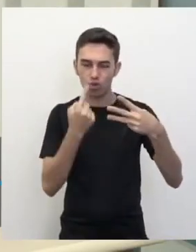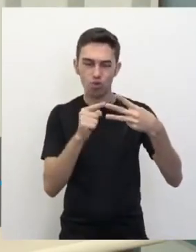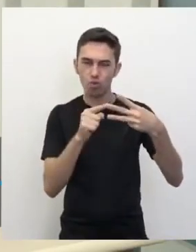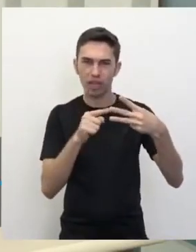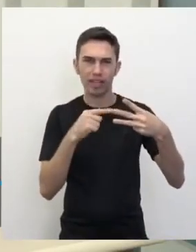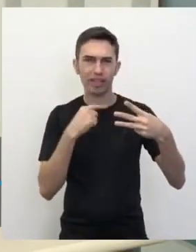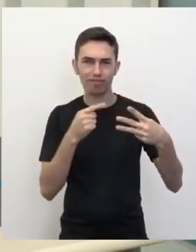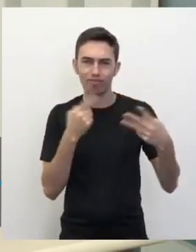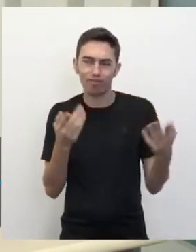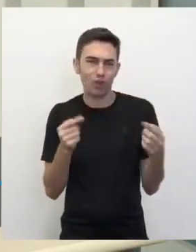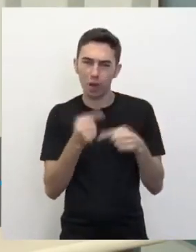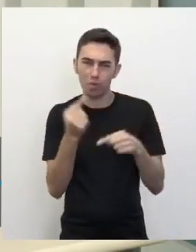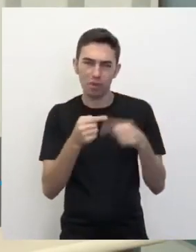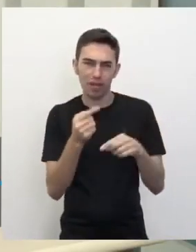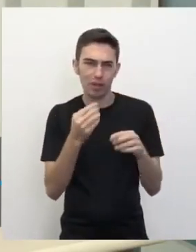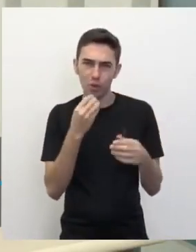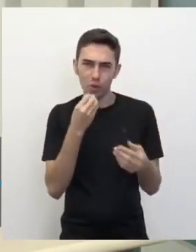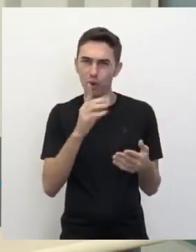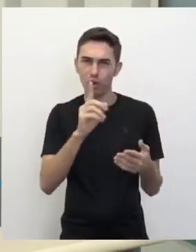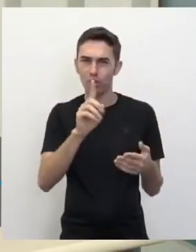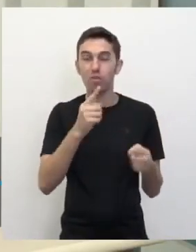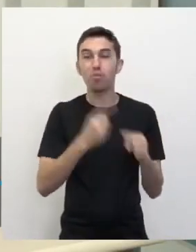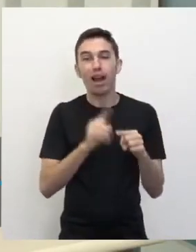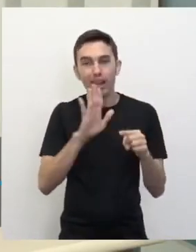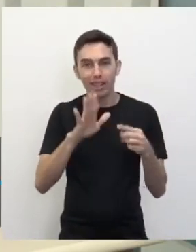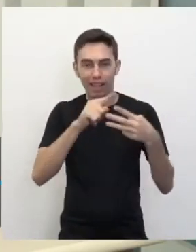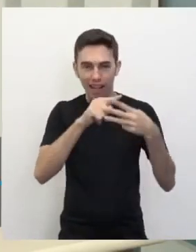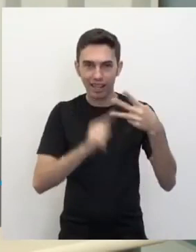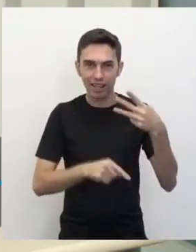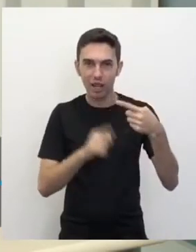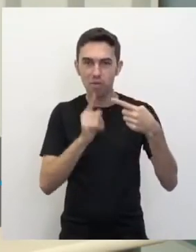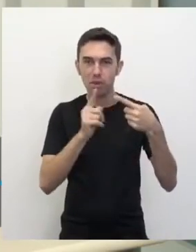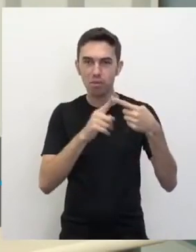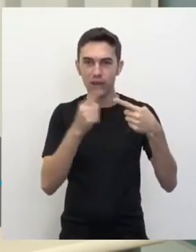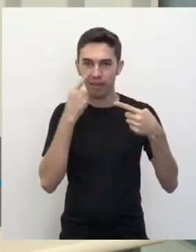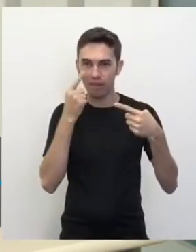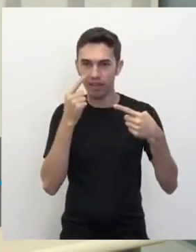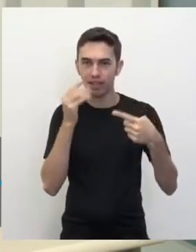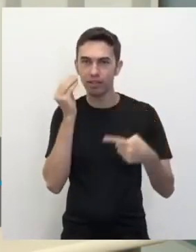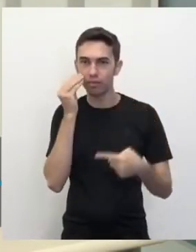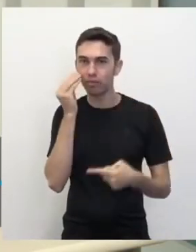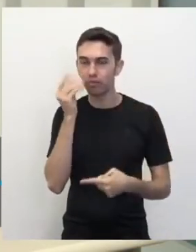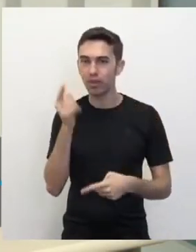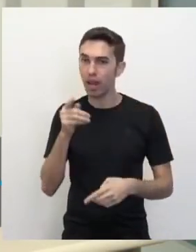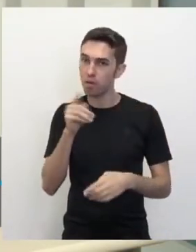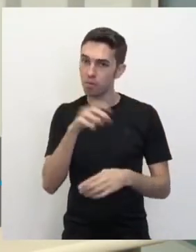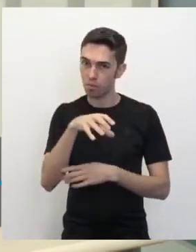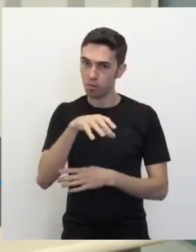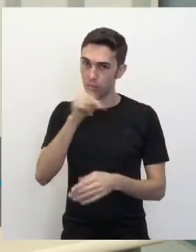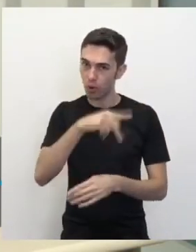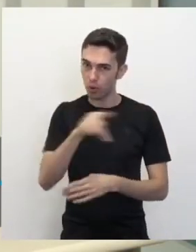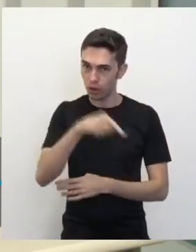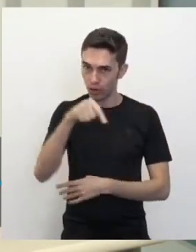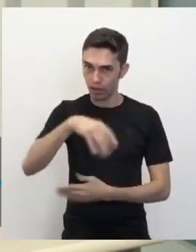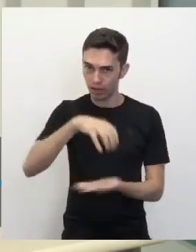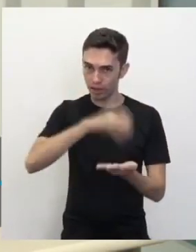que vocês adivinhassem de quem é essa voz. Voz número 1. É a professora que dá aula para vocês, turma.